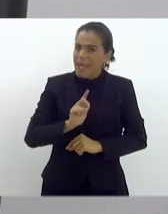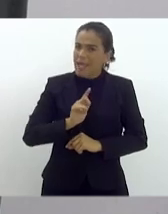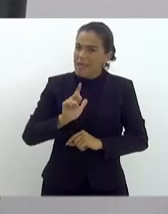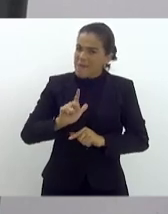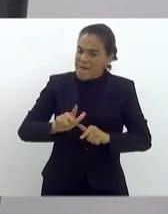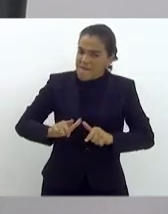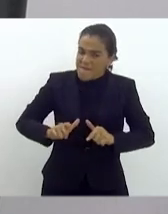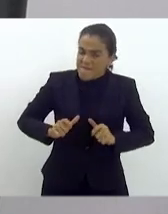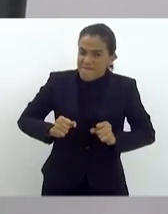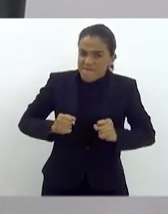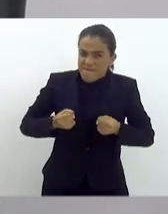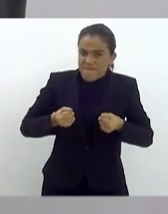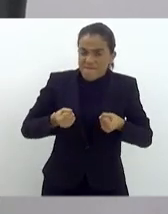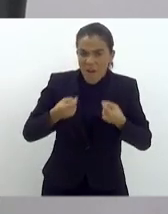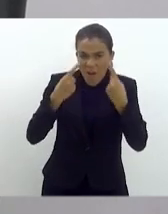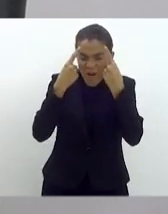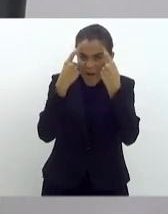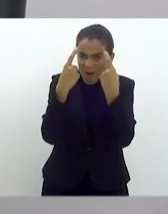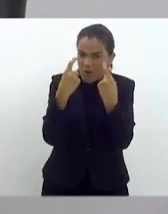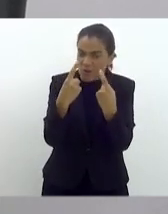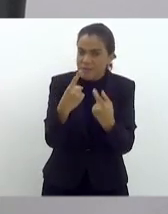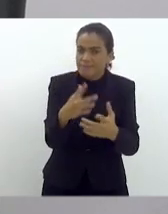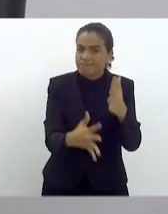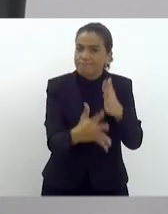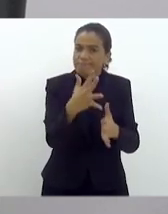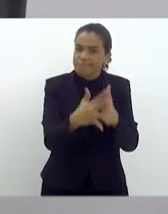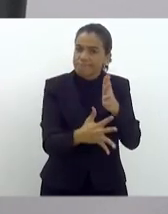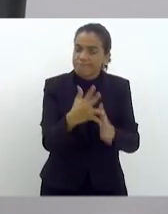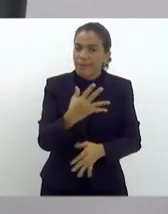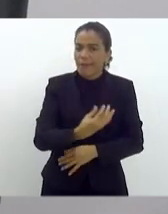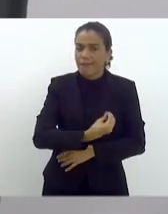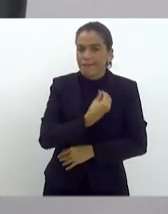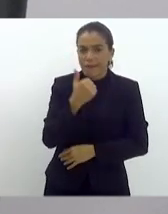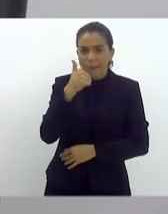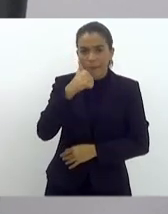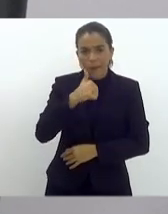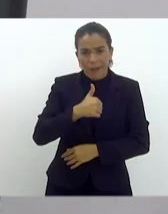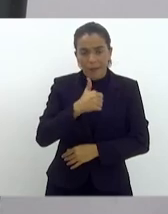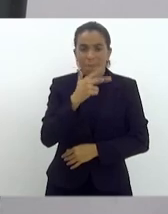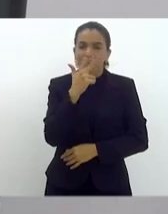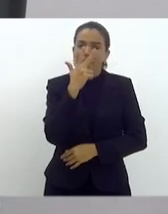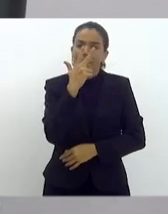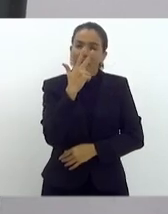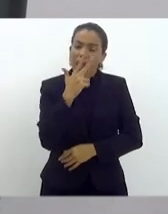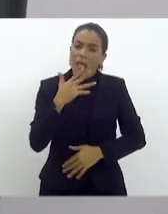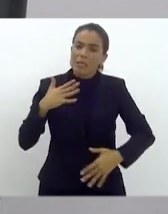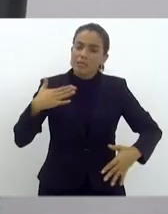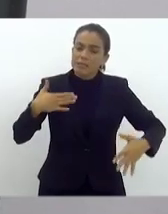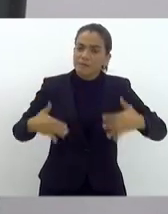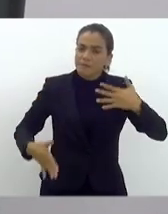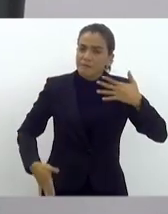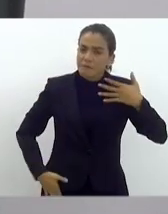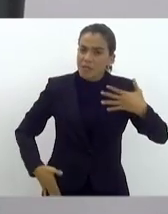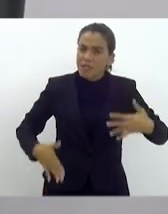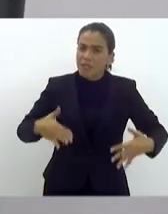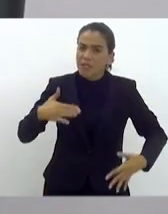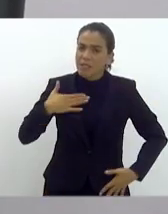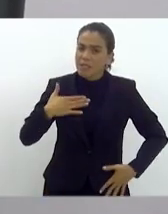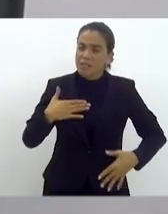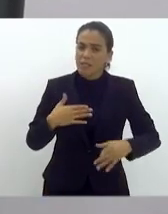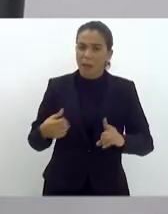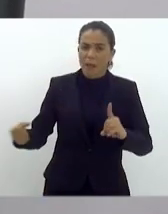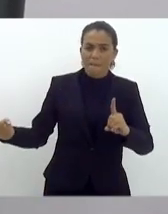de violência né tão grande de impacto na vida da mulher tão grande como se fosse uma violência física ou uma violência